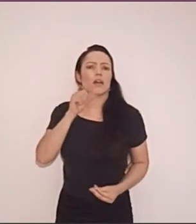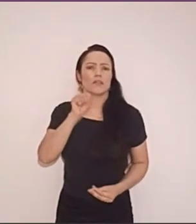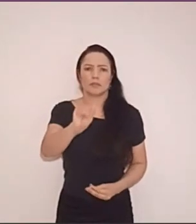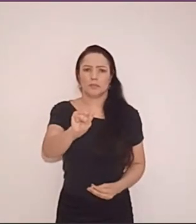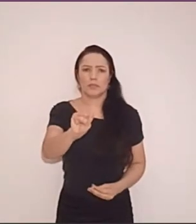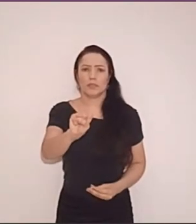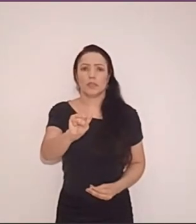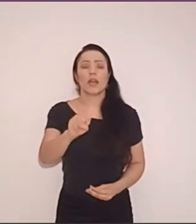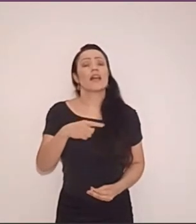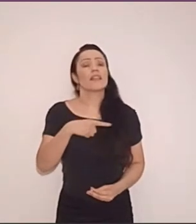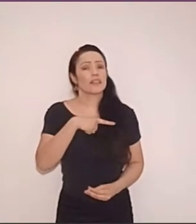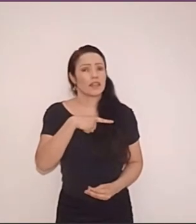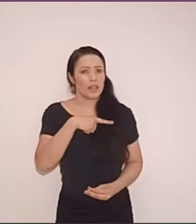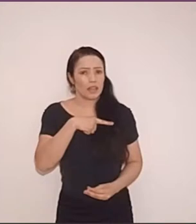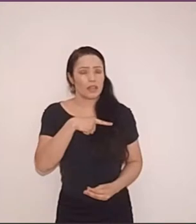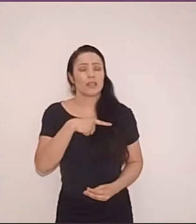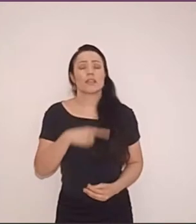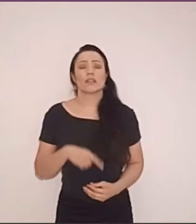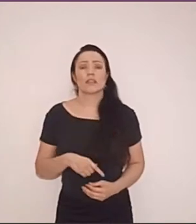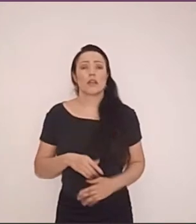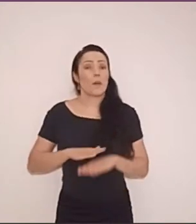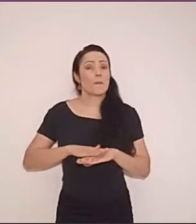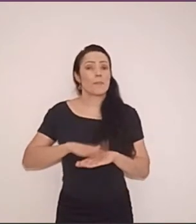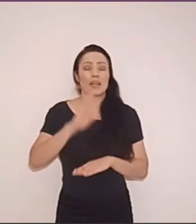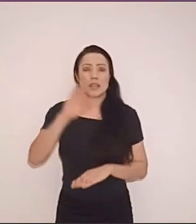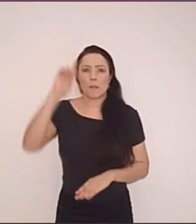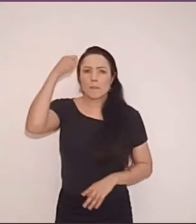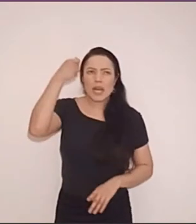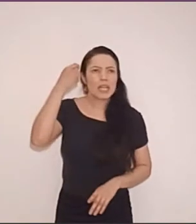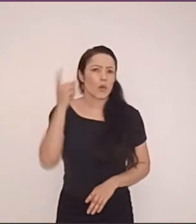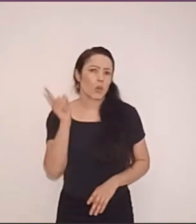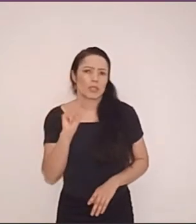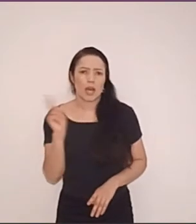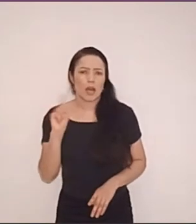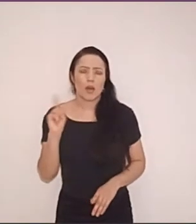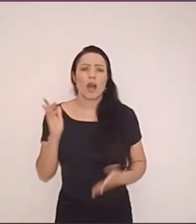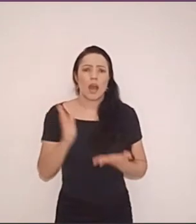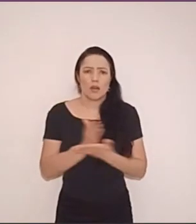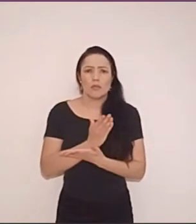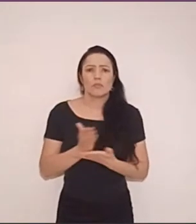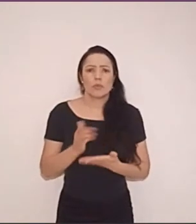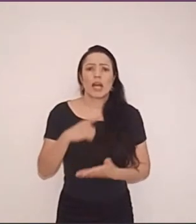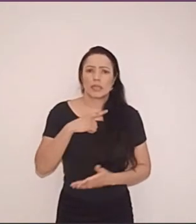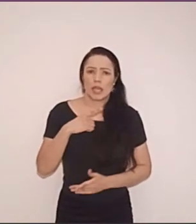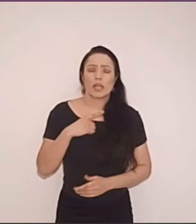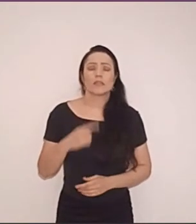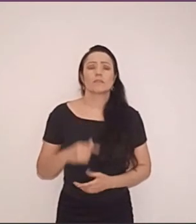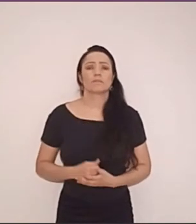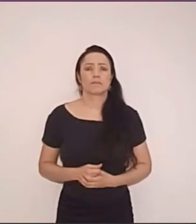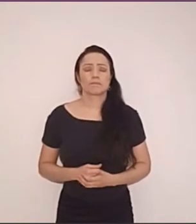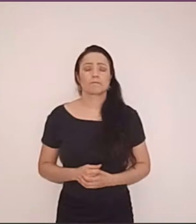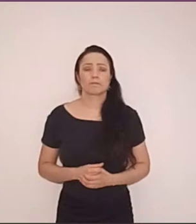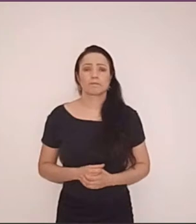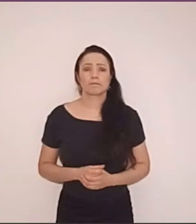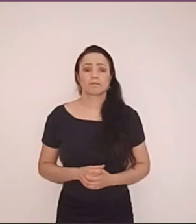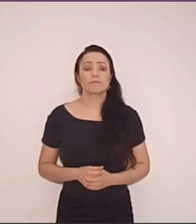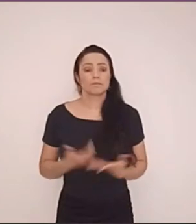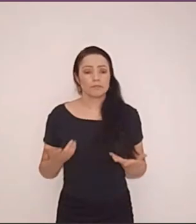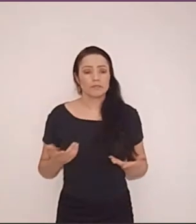Às vezes a maioria não nega mas nós temos também algumas e mexa nele e